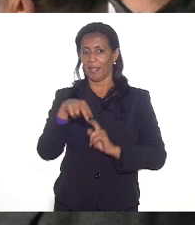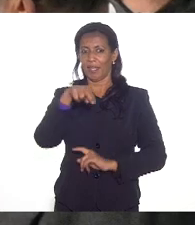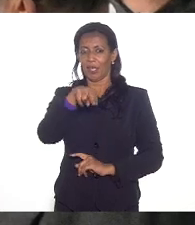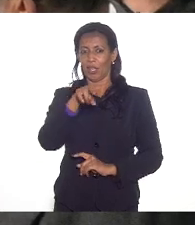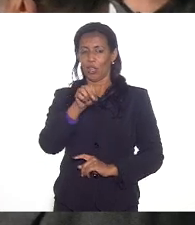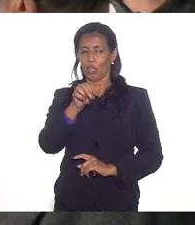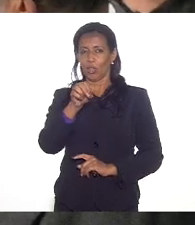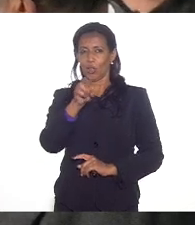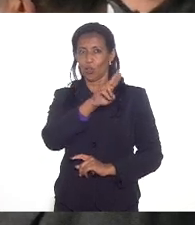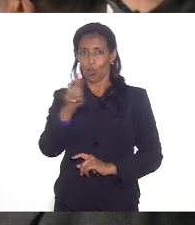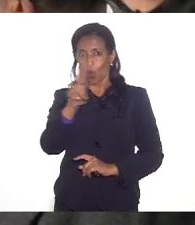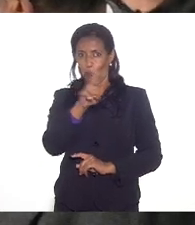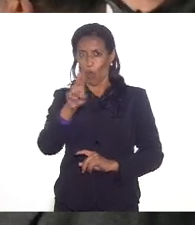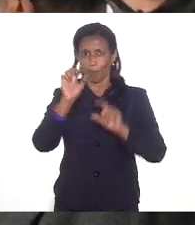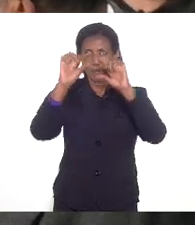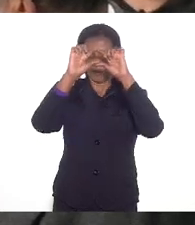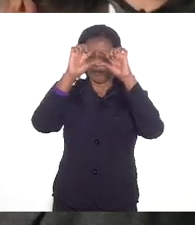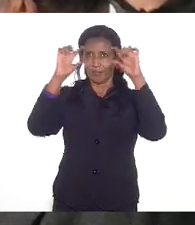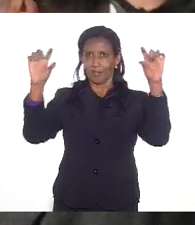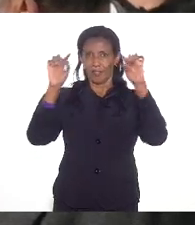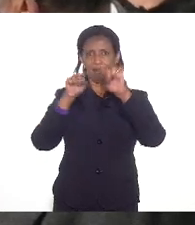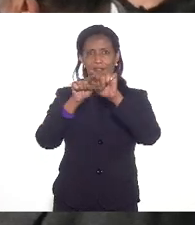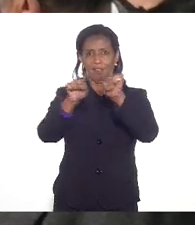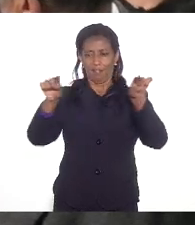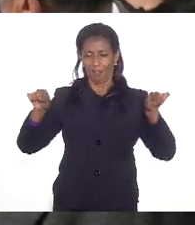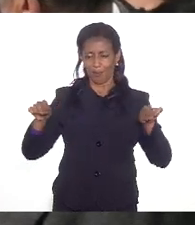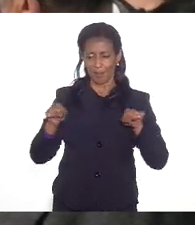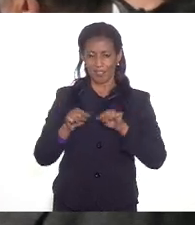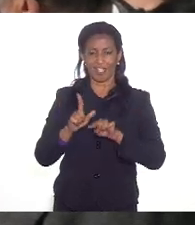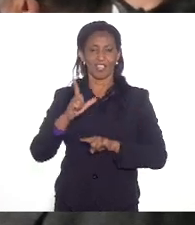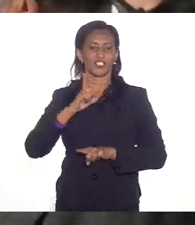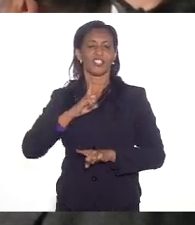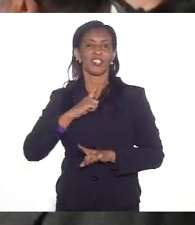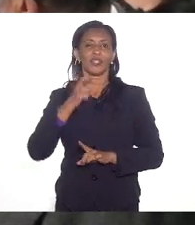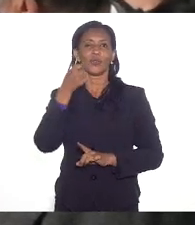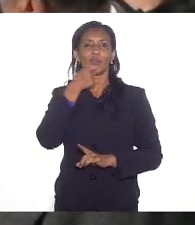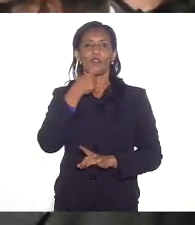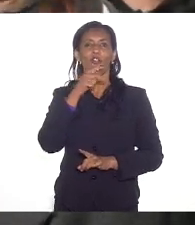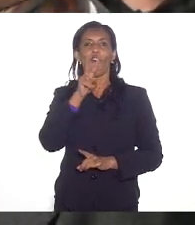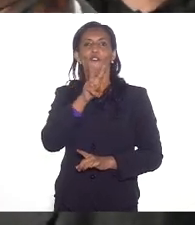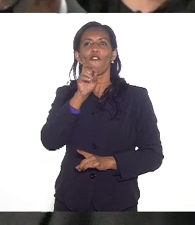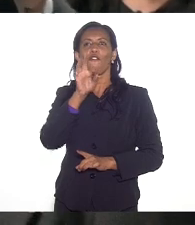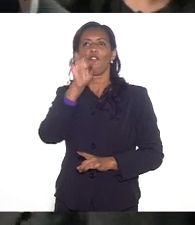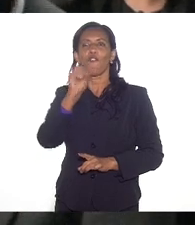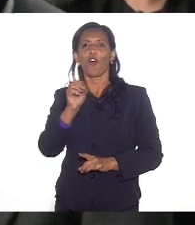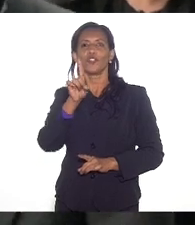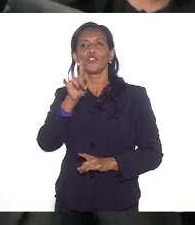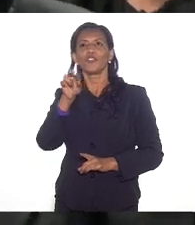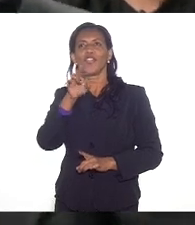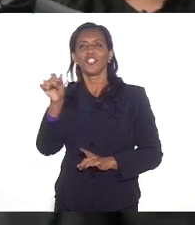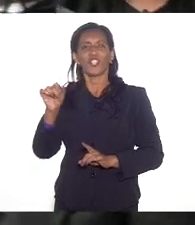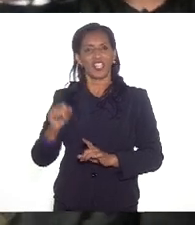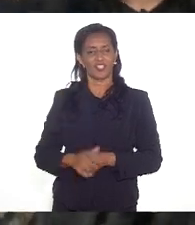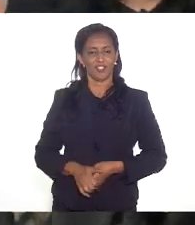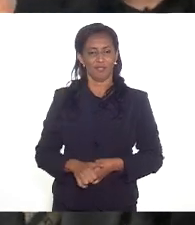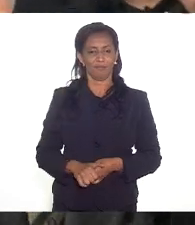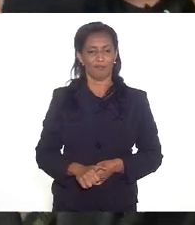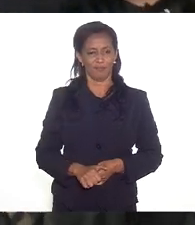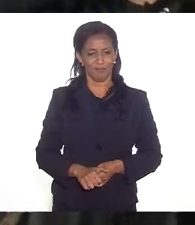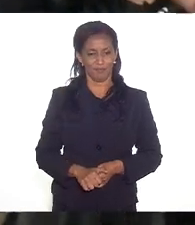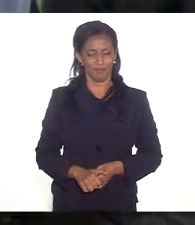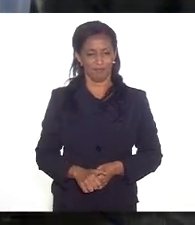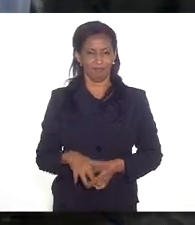Paulo vai estar gravado nessa sala e uma sala que já ganhou o apelido vai ser a sala do voto divergente parabéns hoje